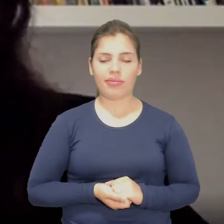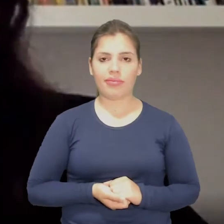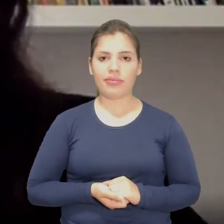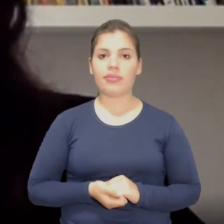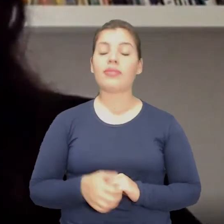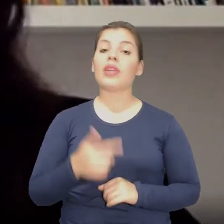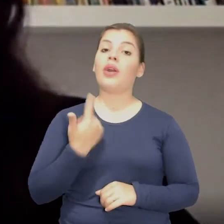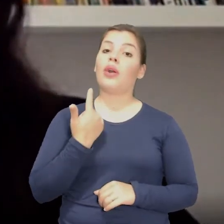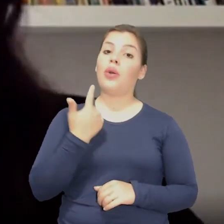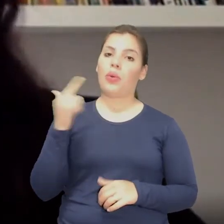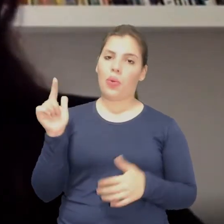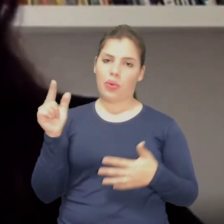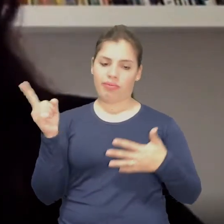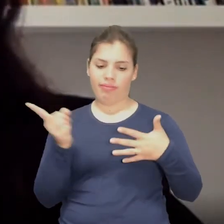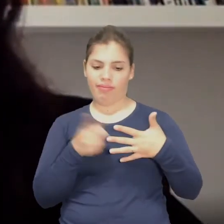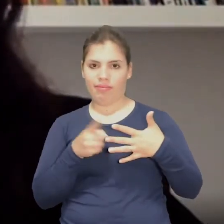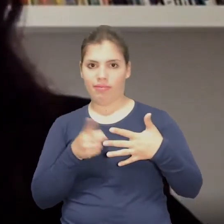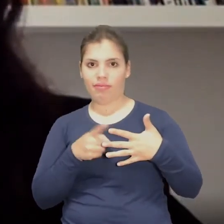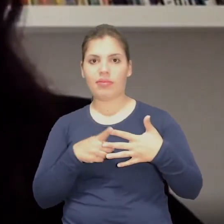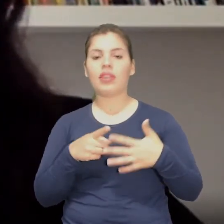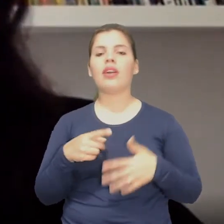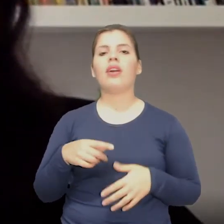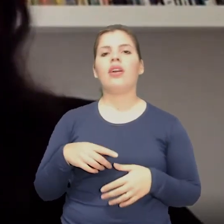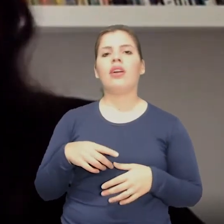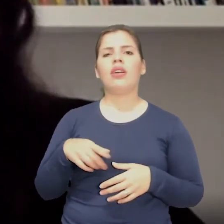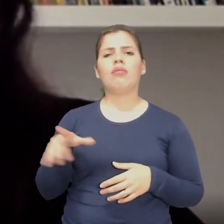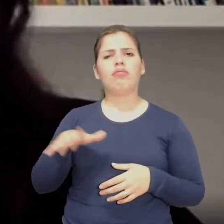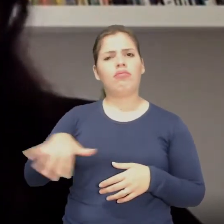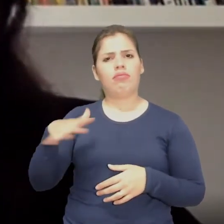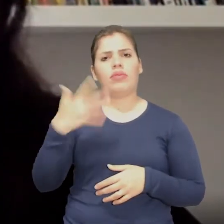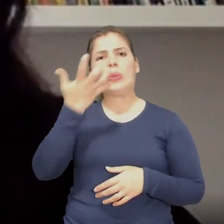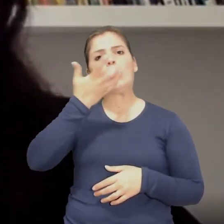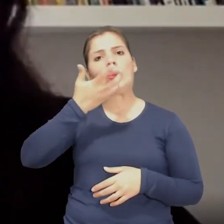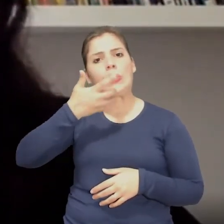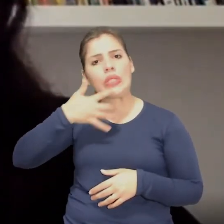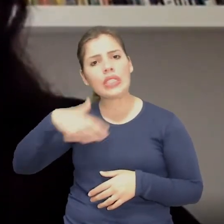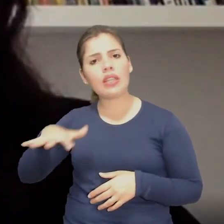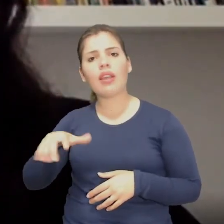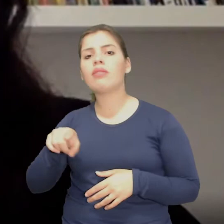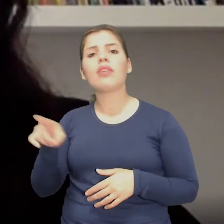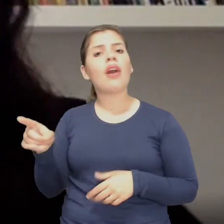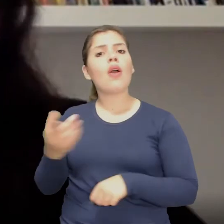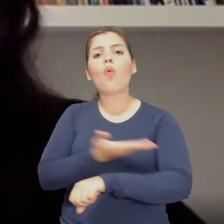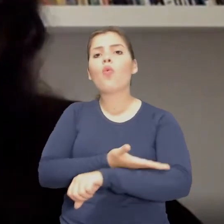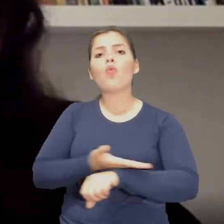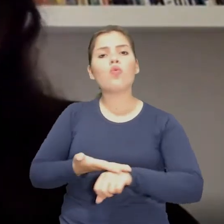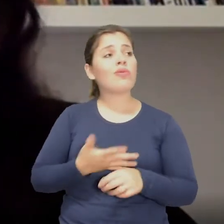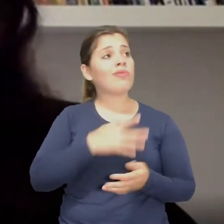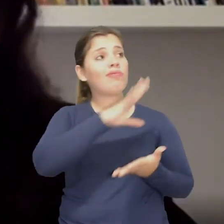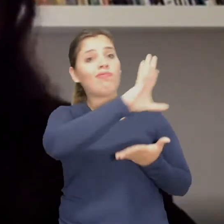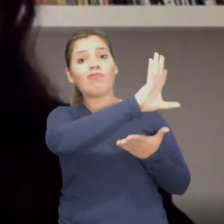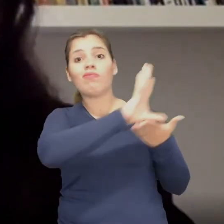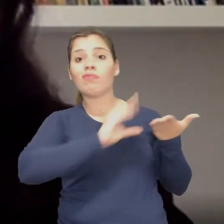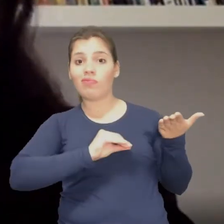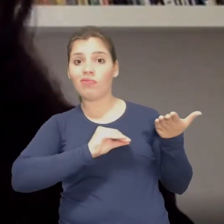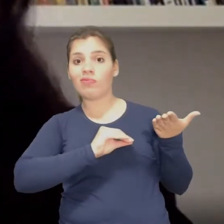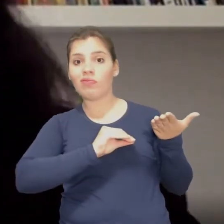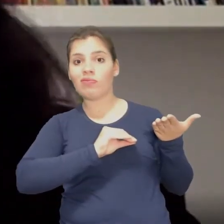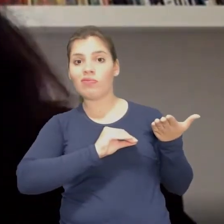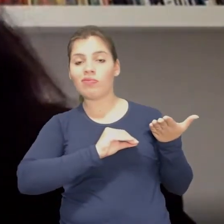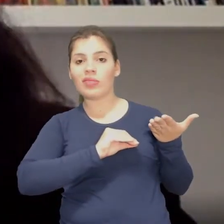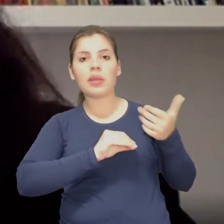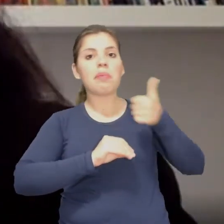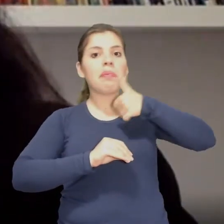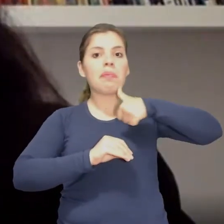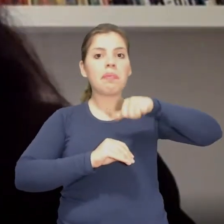outro ponto é que as crianças aprendem muito por repetição, né? Então, as